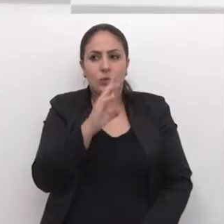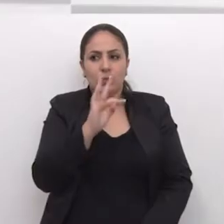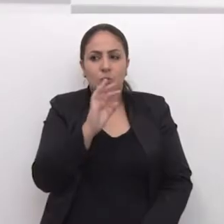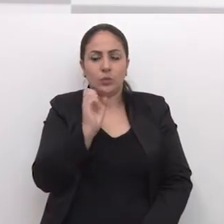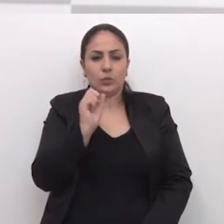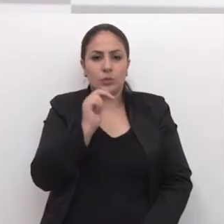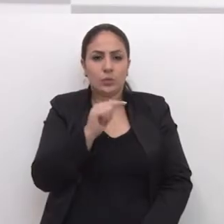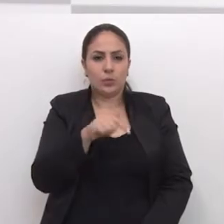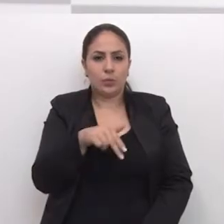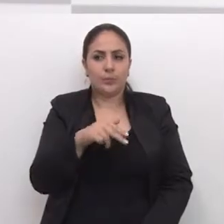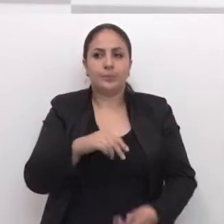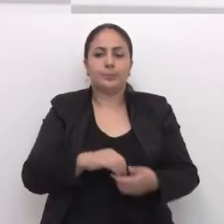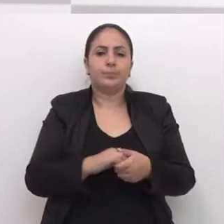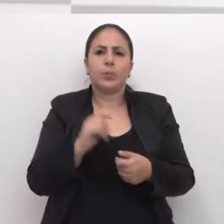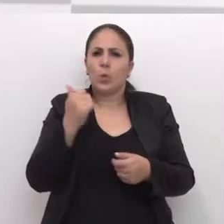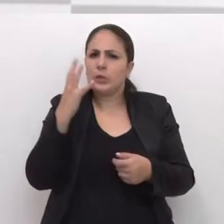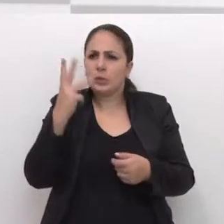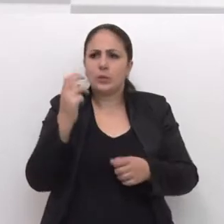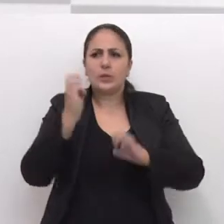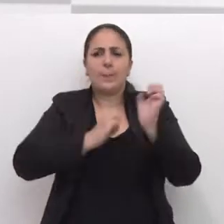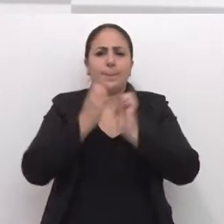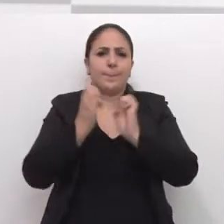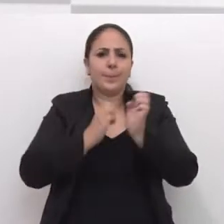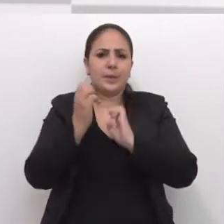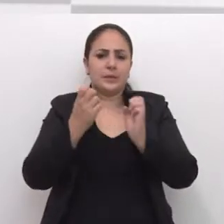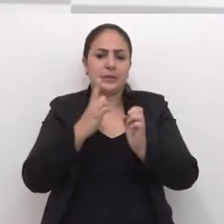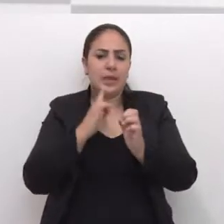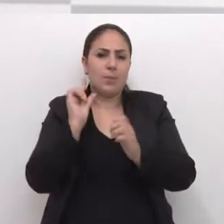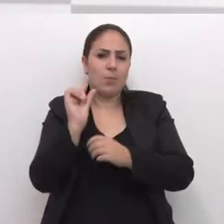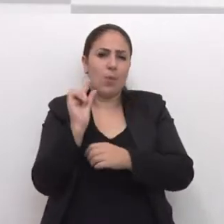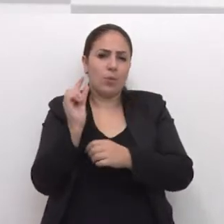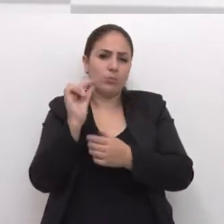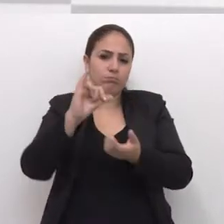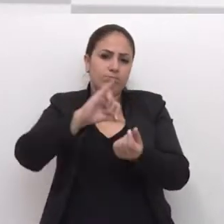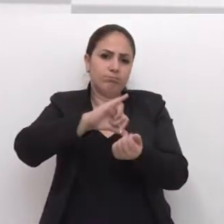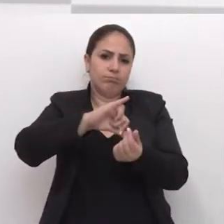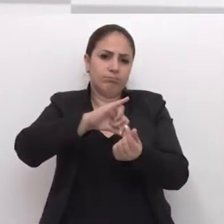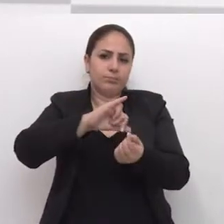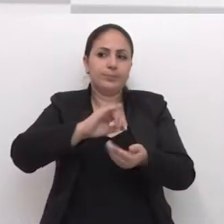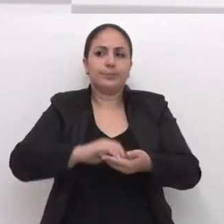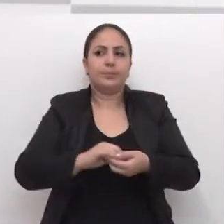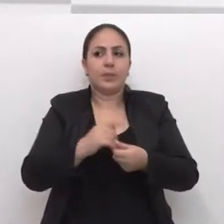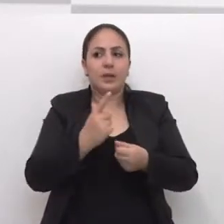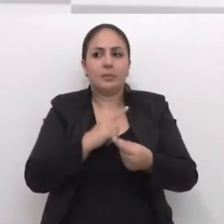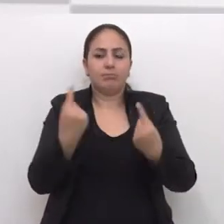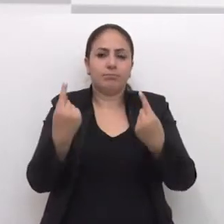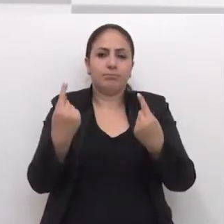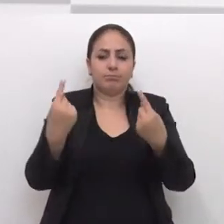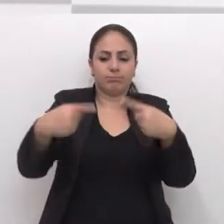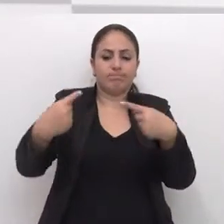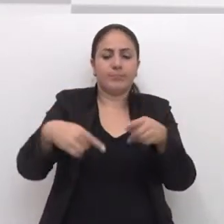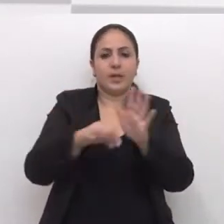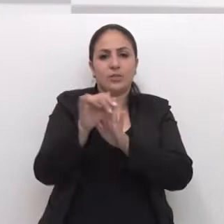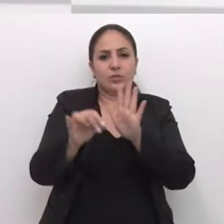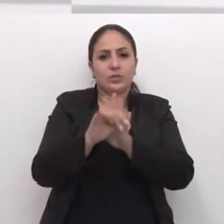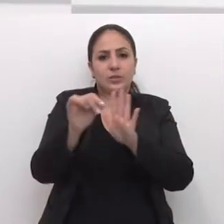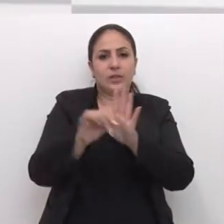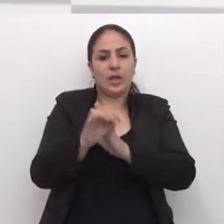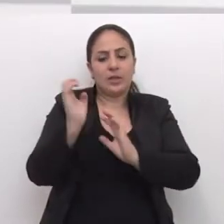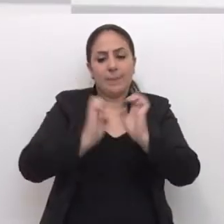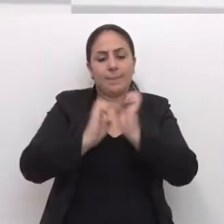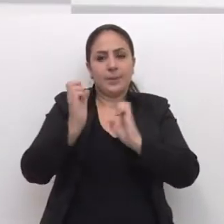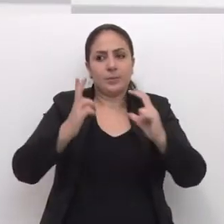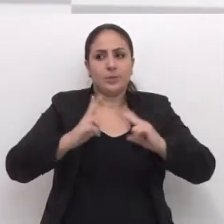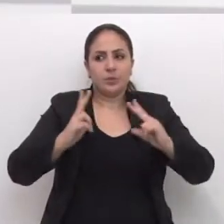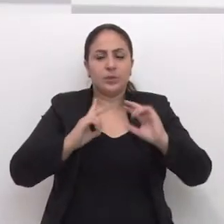Na grande maioria das vezes, as empresas terceirizadas são empresas que dispõem de pequeno capital, disputam processos licitatórios